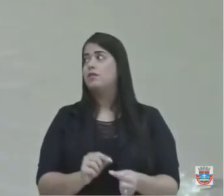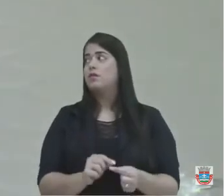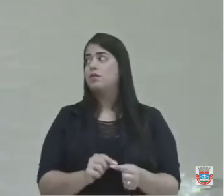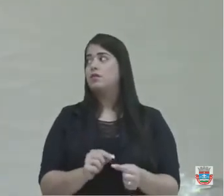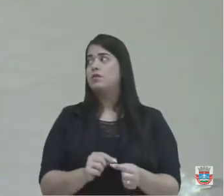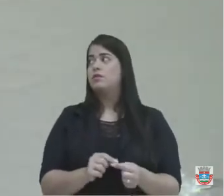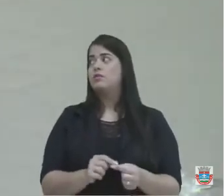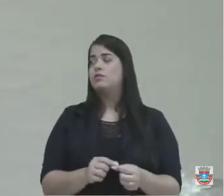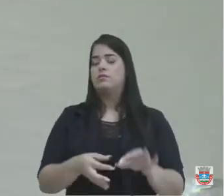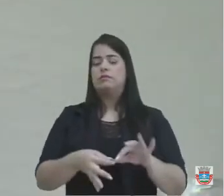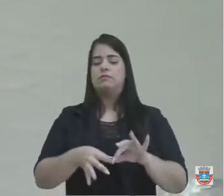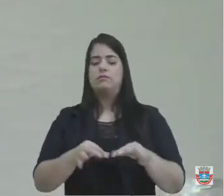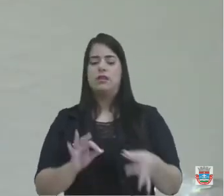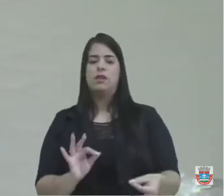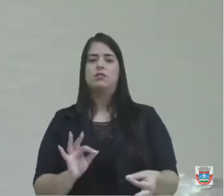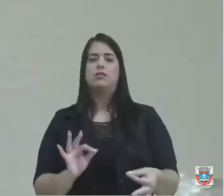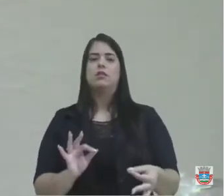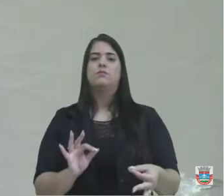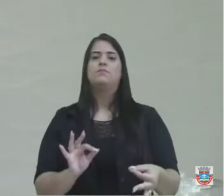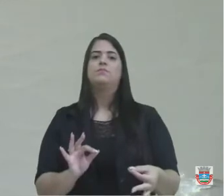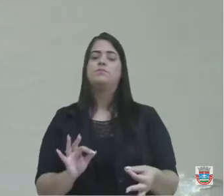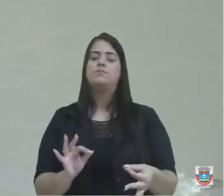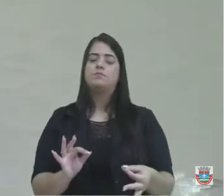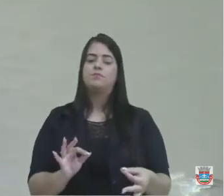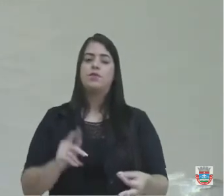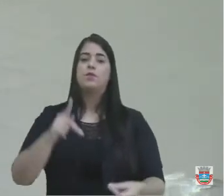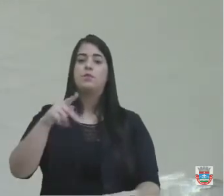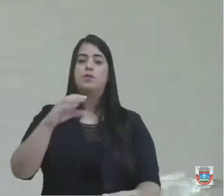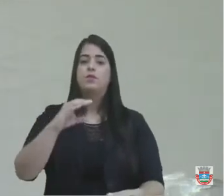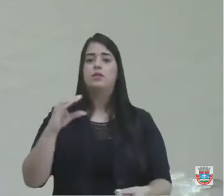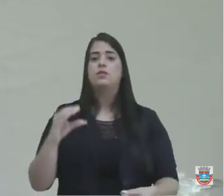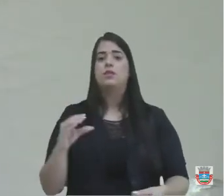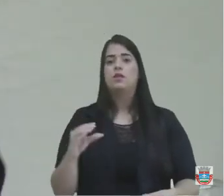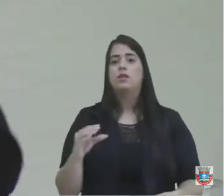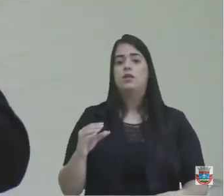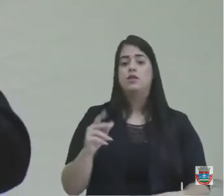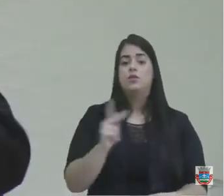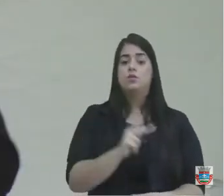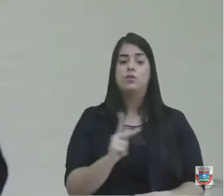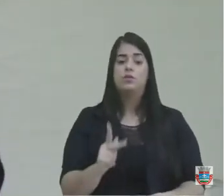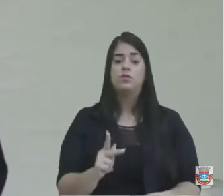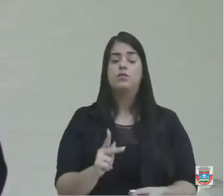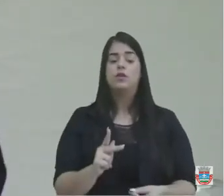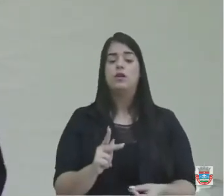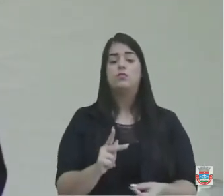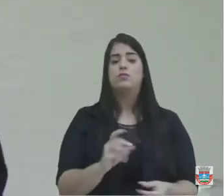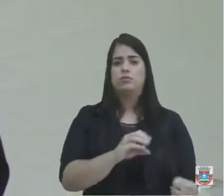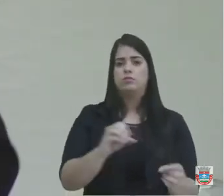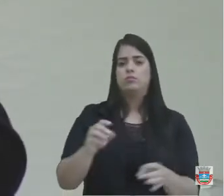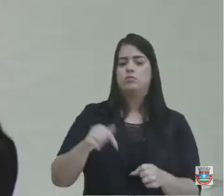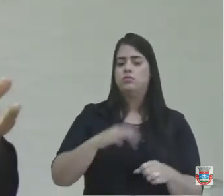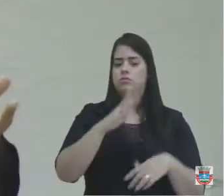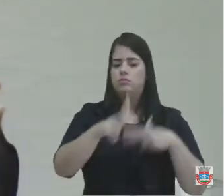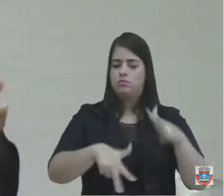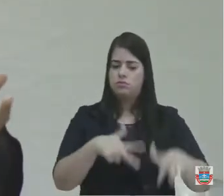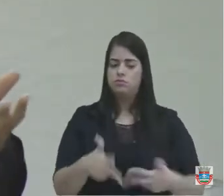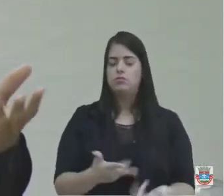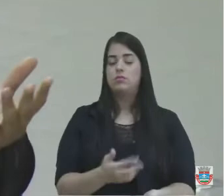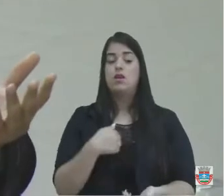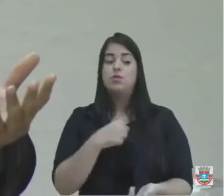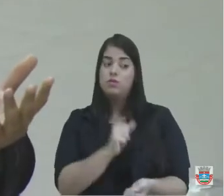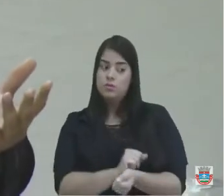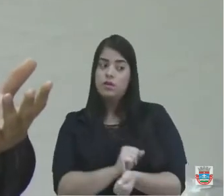pegar ele e rasgar o PCC do profissional de Educação do nosso município então